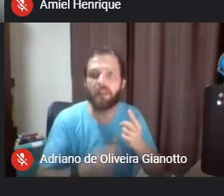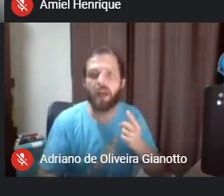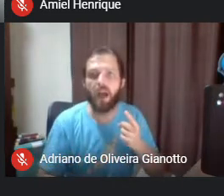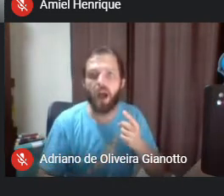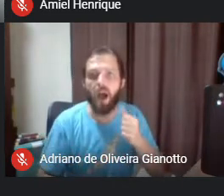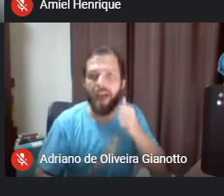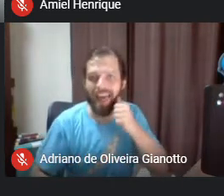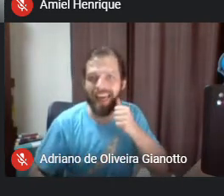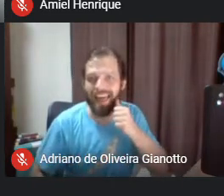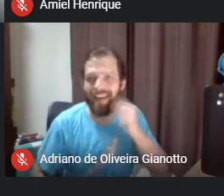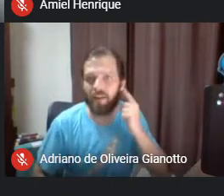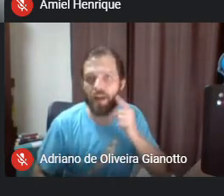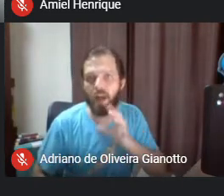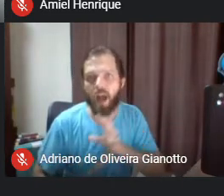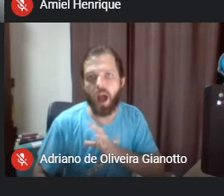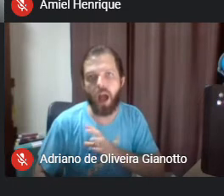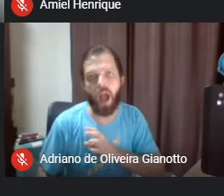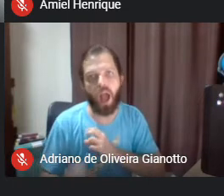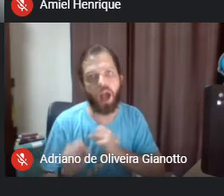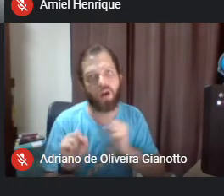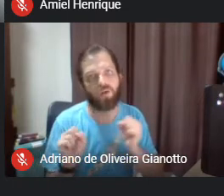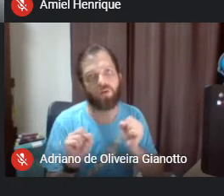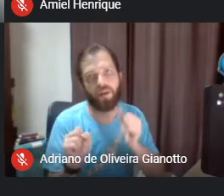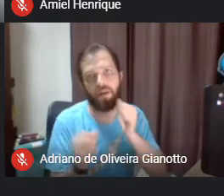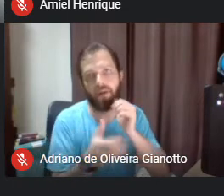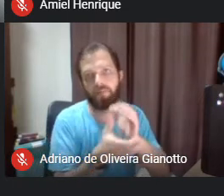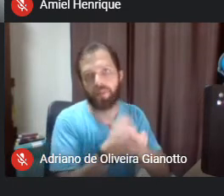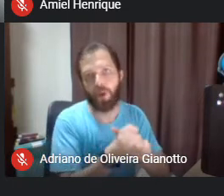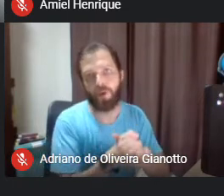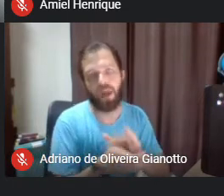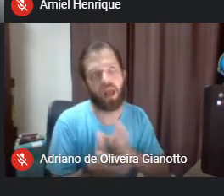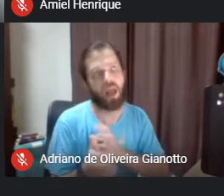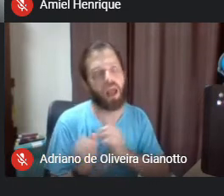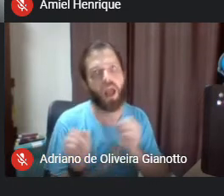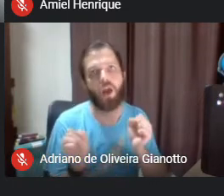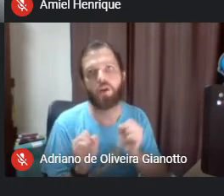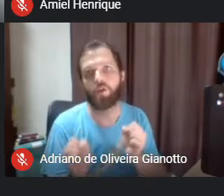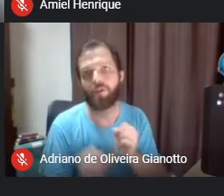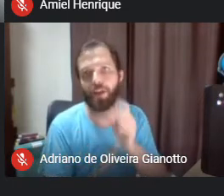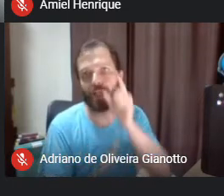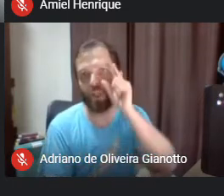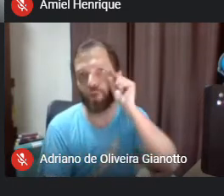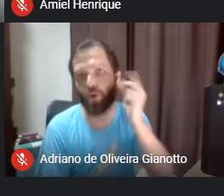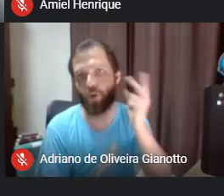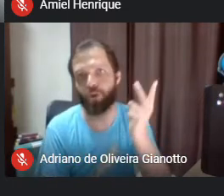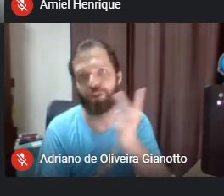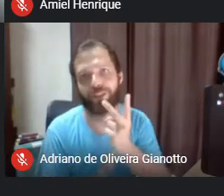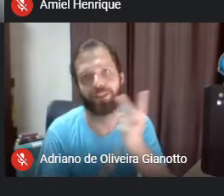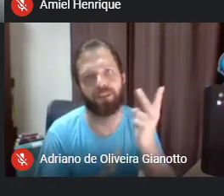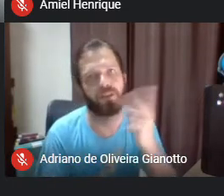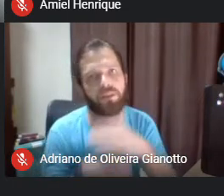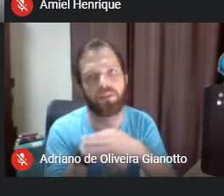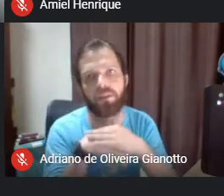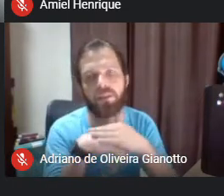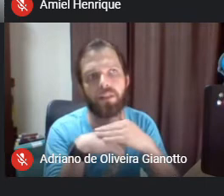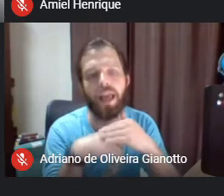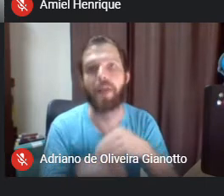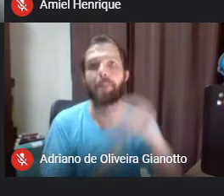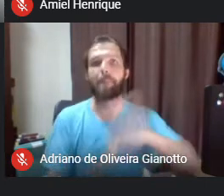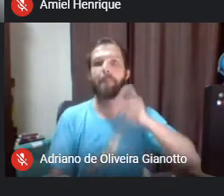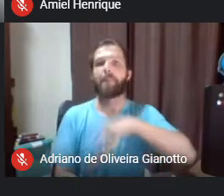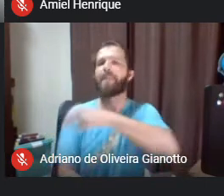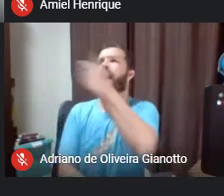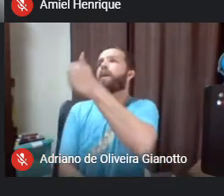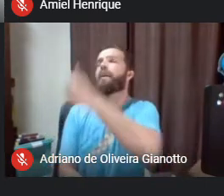brincar com essa menina, fazer alguns gestos. E a menina começou a gostar. A família dele,